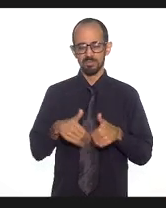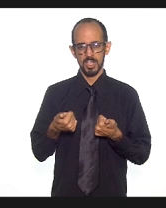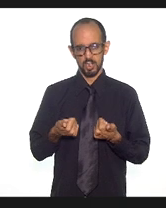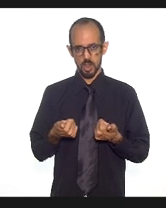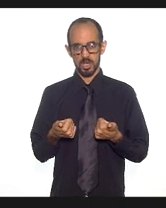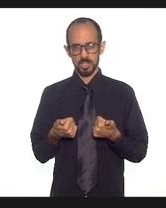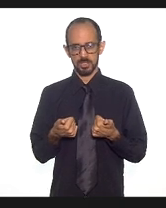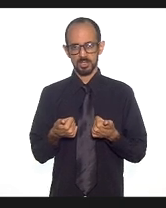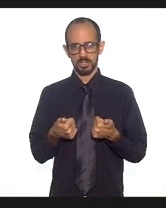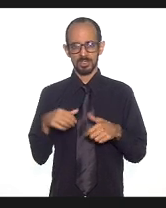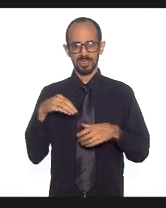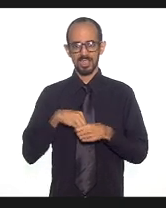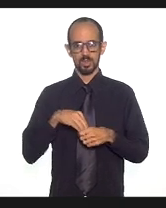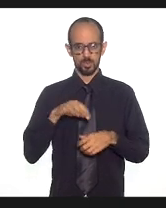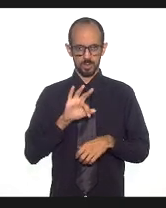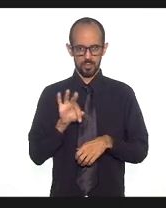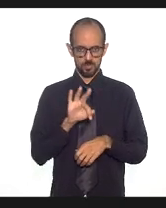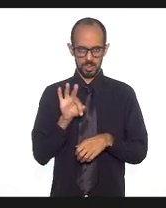da fundação.